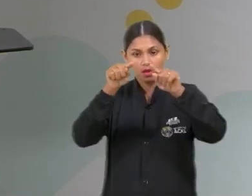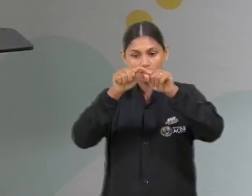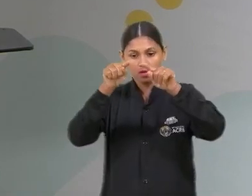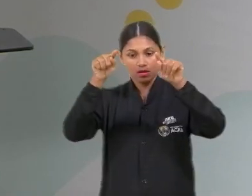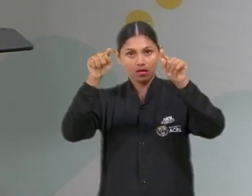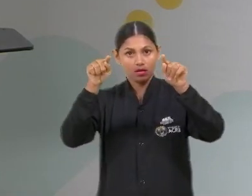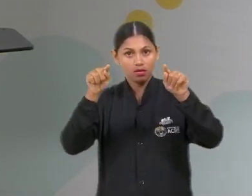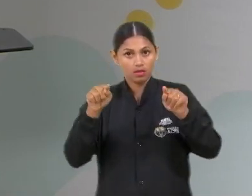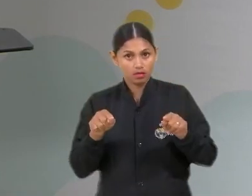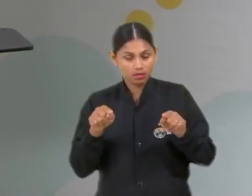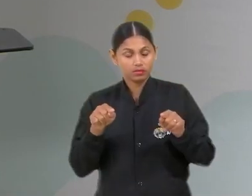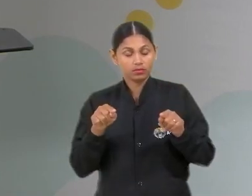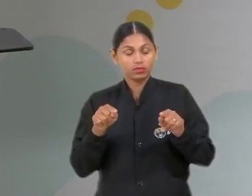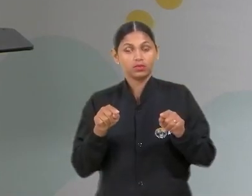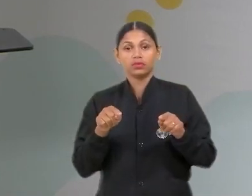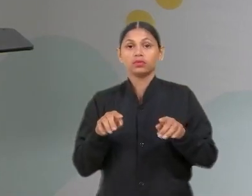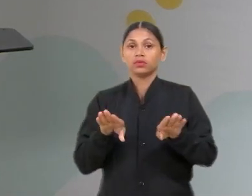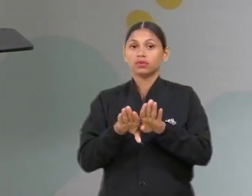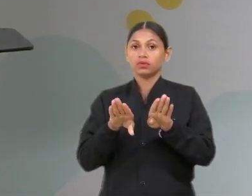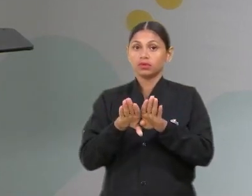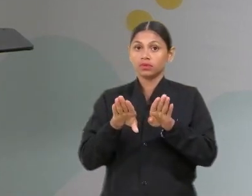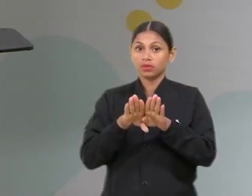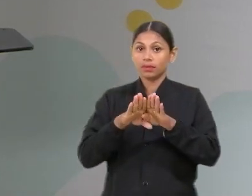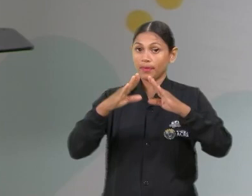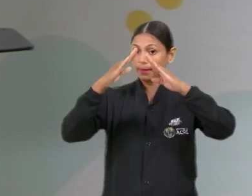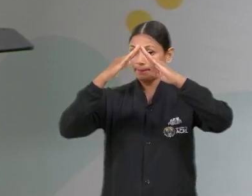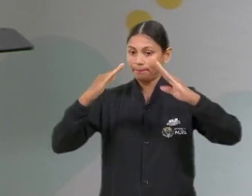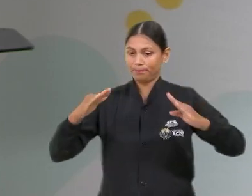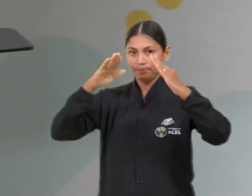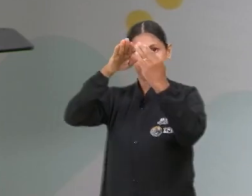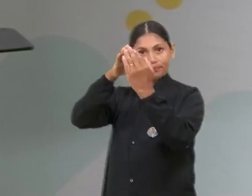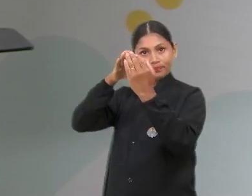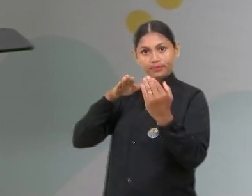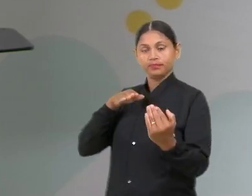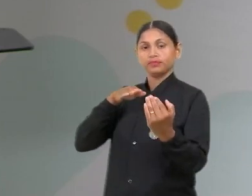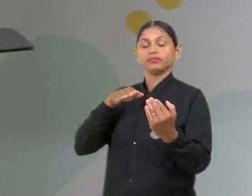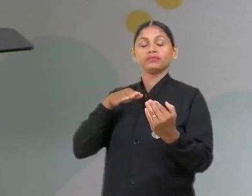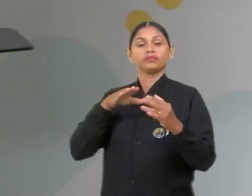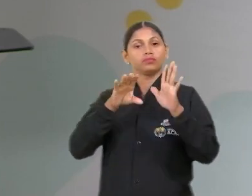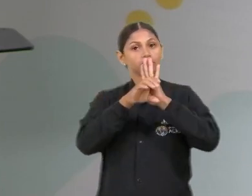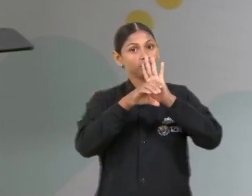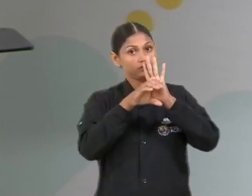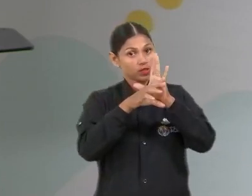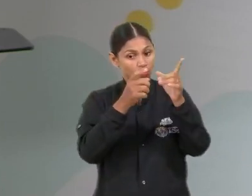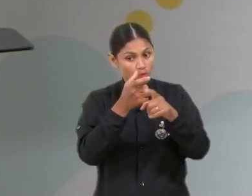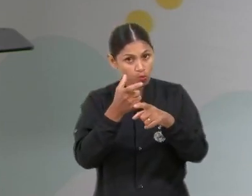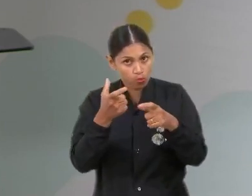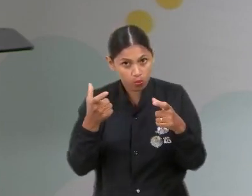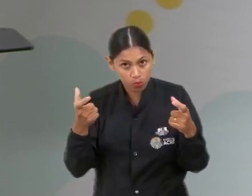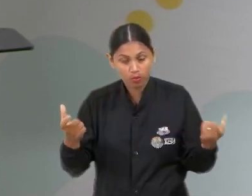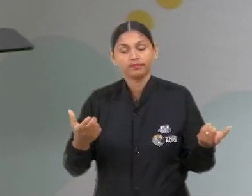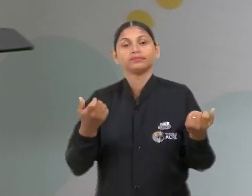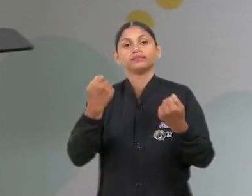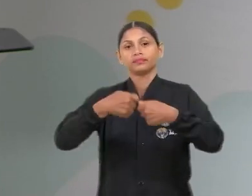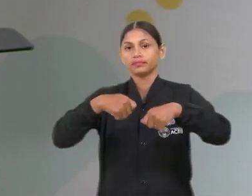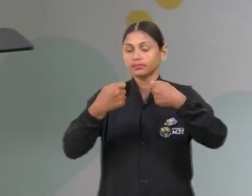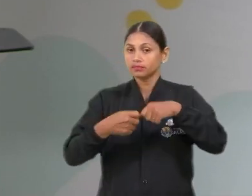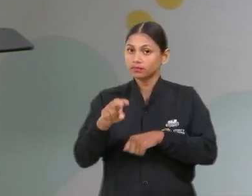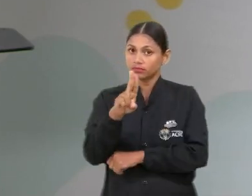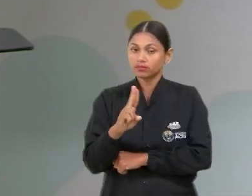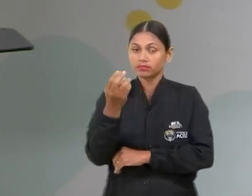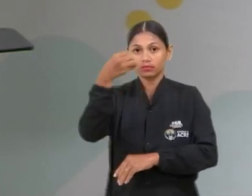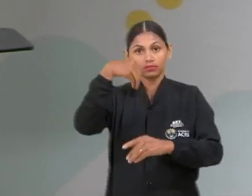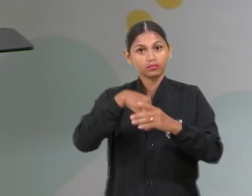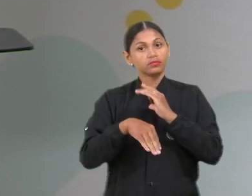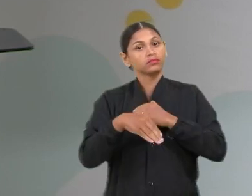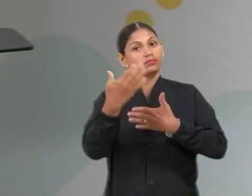pouquinho sobre pirâmides, tá bom? Então vamos lá, vamos entender mais ou menos esses conceitos aí que são bem complexos, mas você vai precisar utilizar dentro das avaliações